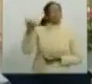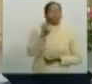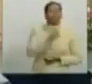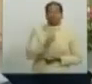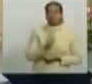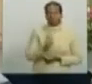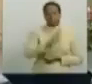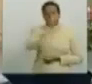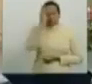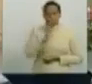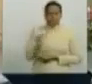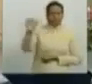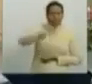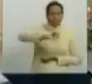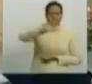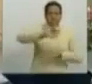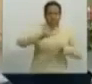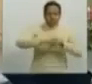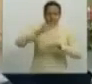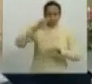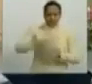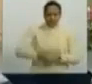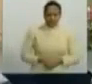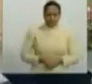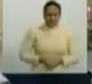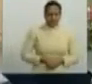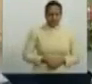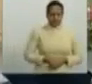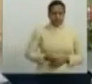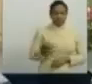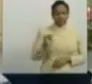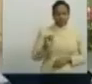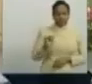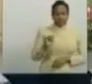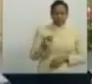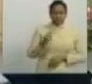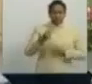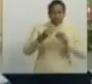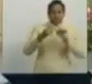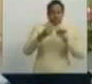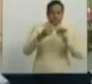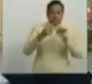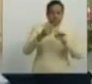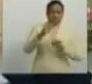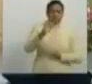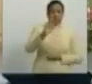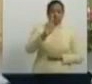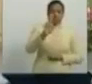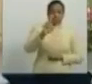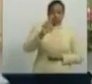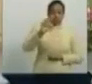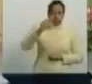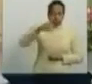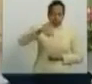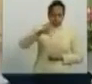se nesse segundo turno, e eu vou falar com clareza, o PT ganhar.